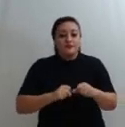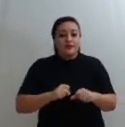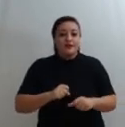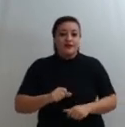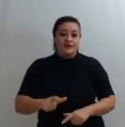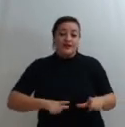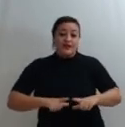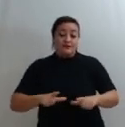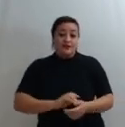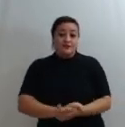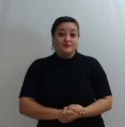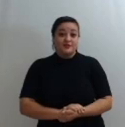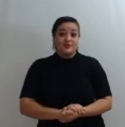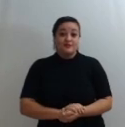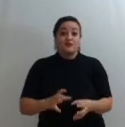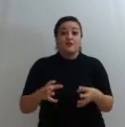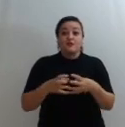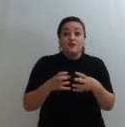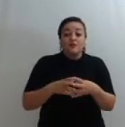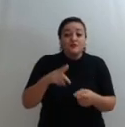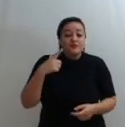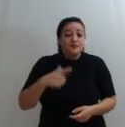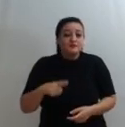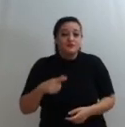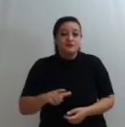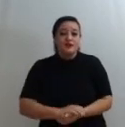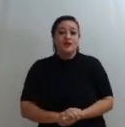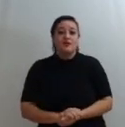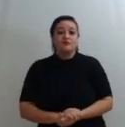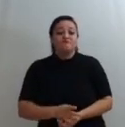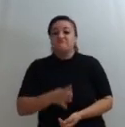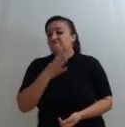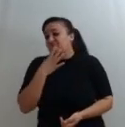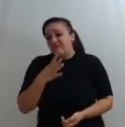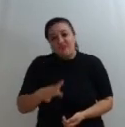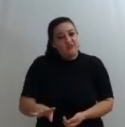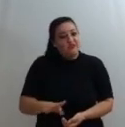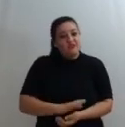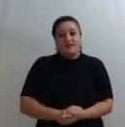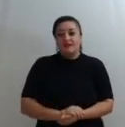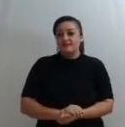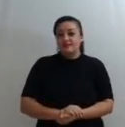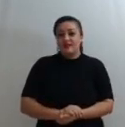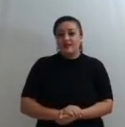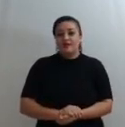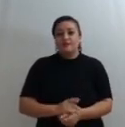esse magistrado não teve sequer acesso, por mais pedido de certidões